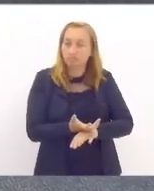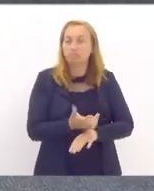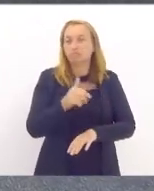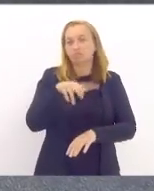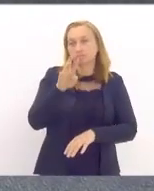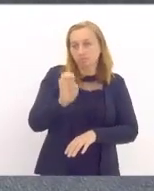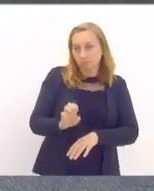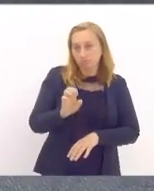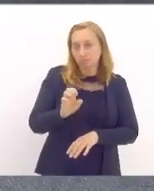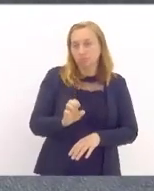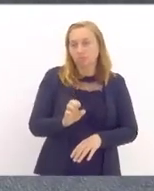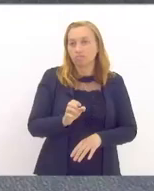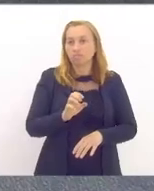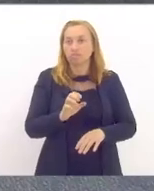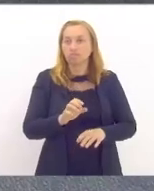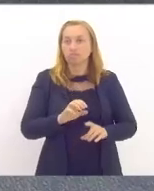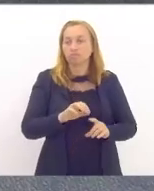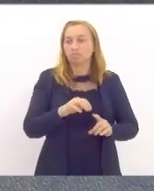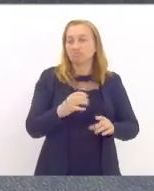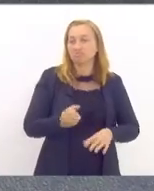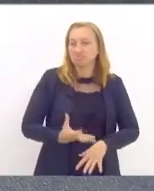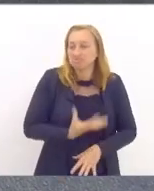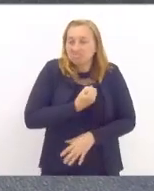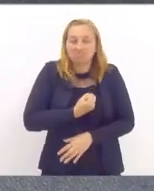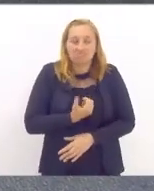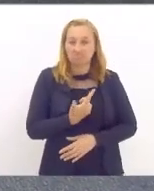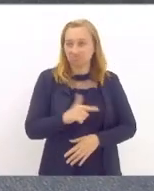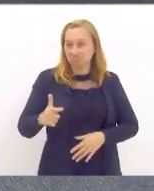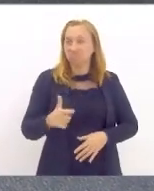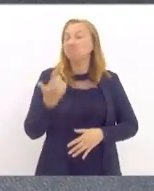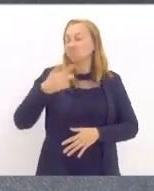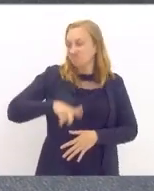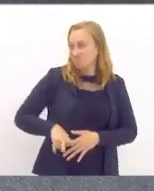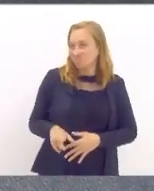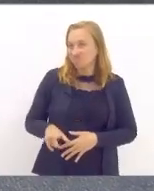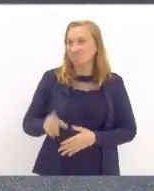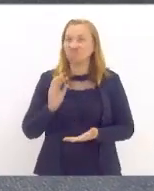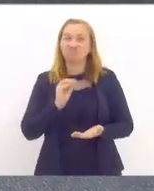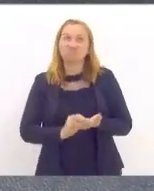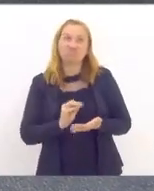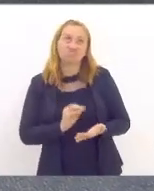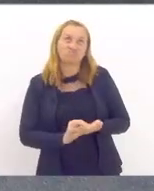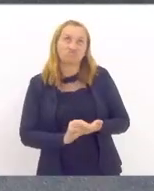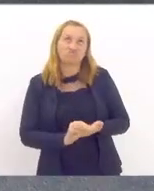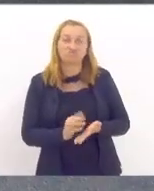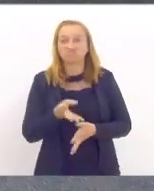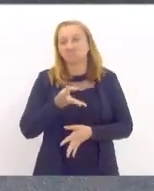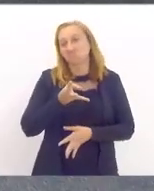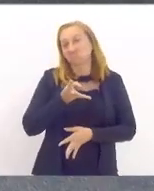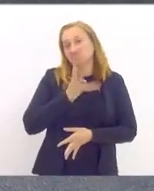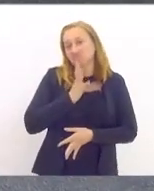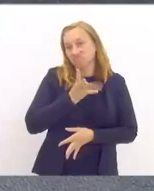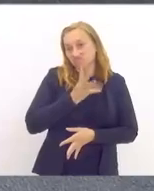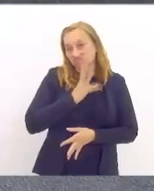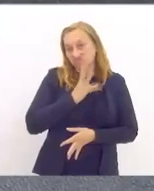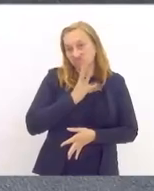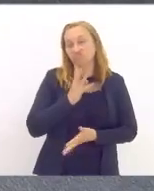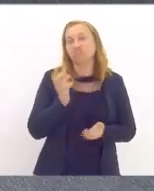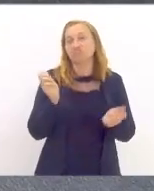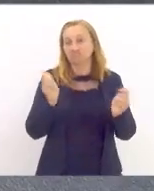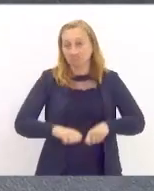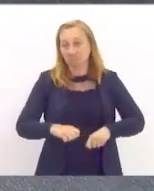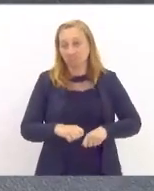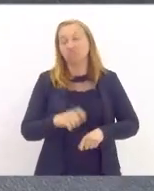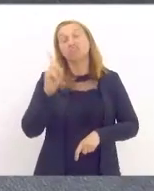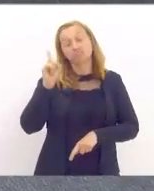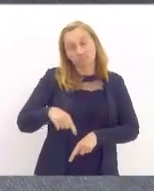lume Onde fica a imagem de Mariele surpresa alguma de novo a falta de reconhecimento da potencialidade